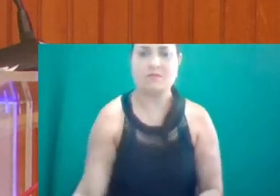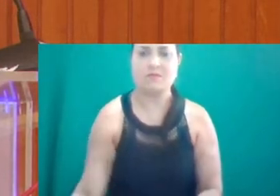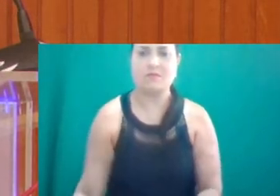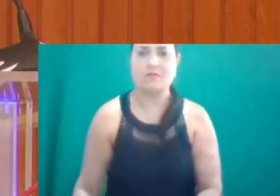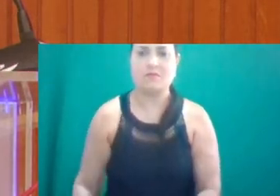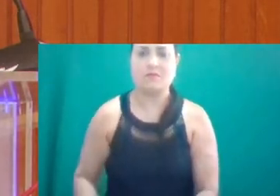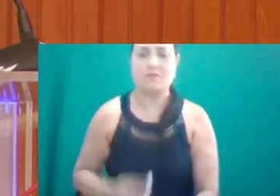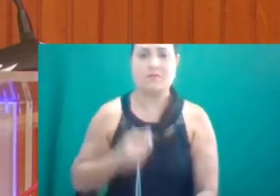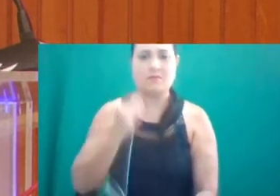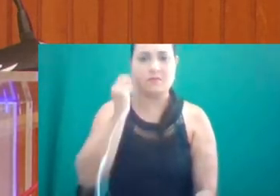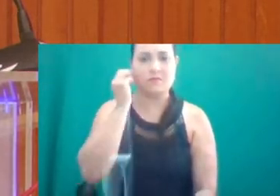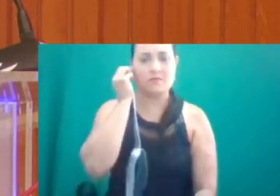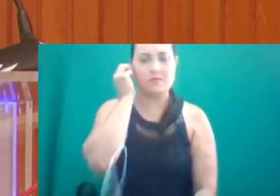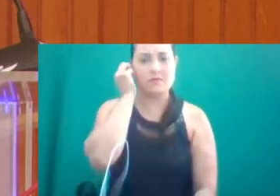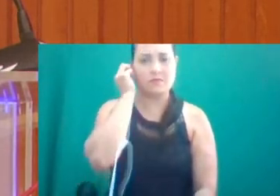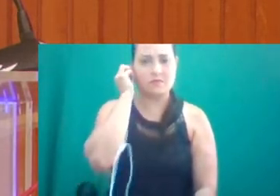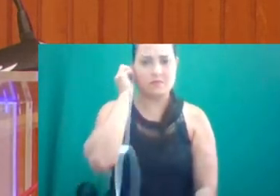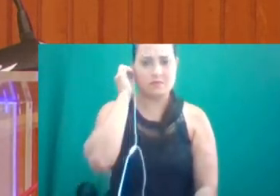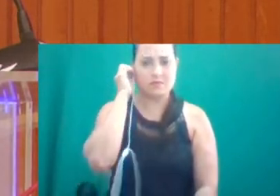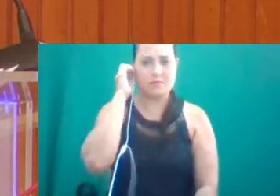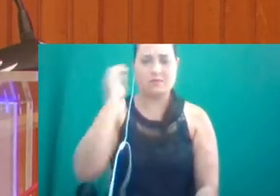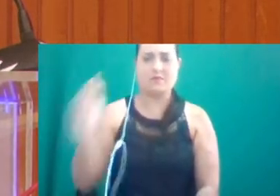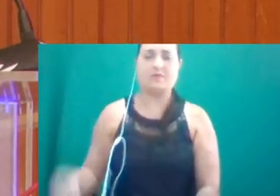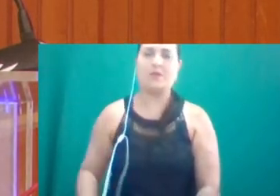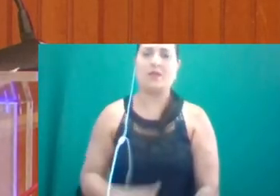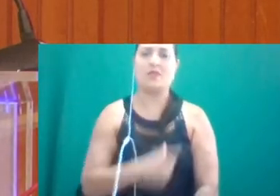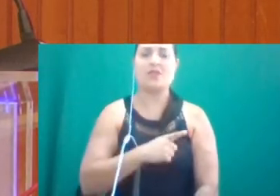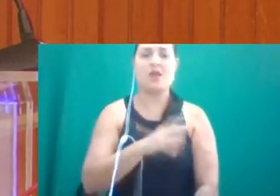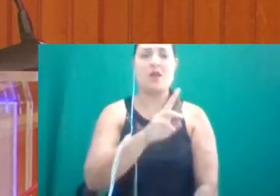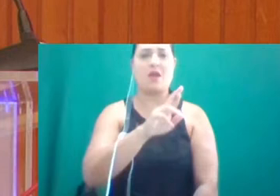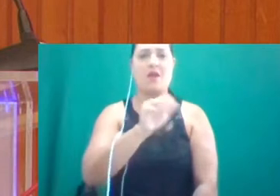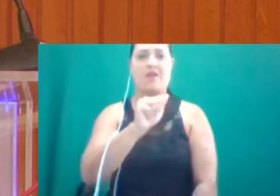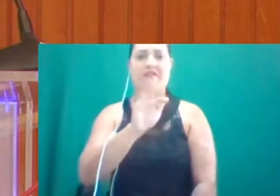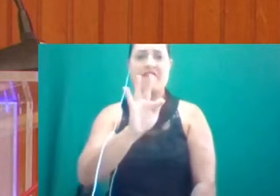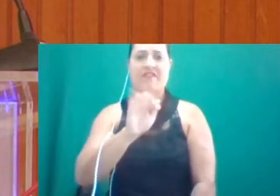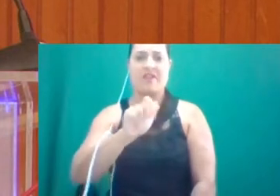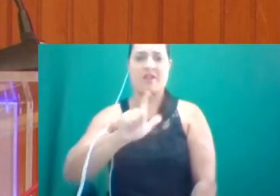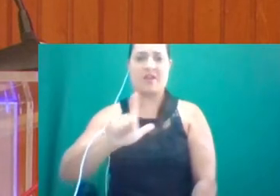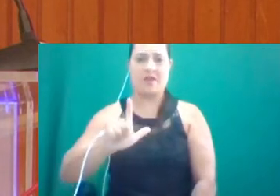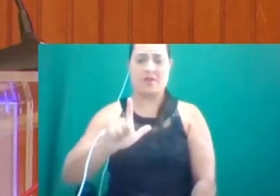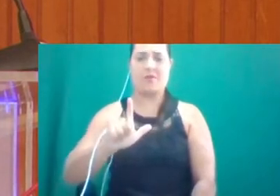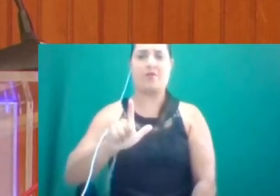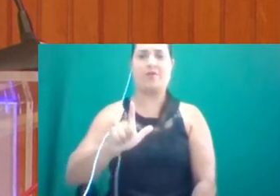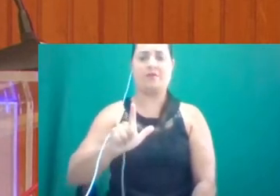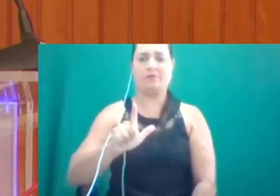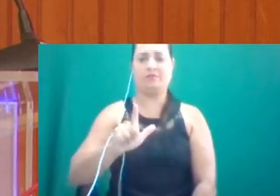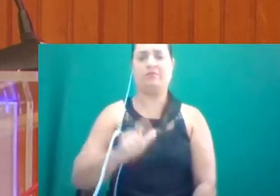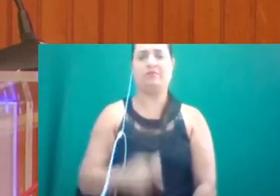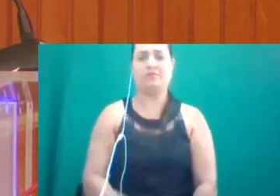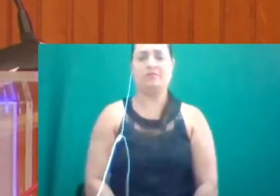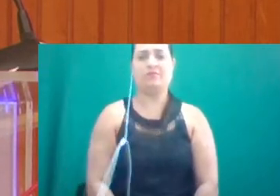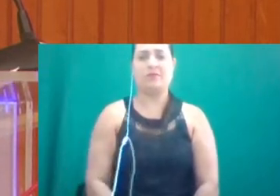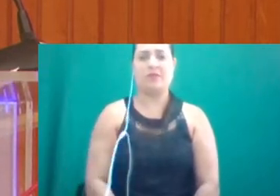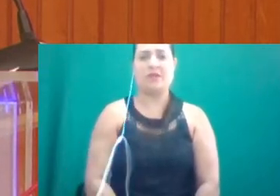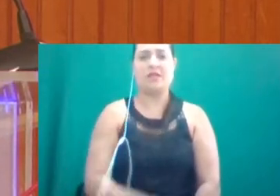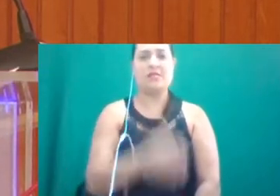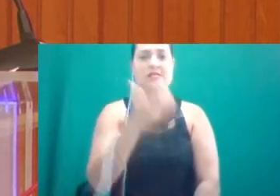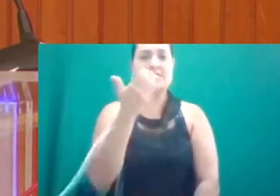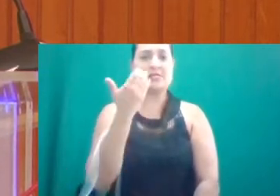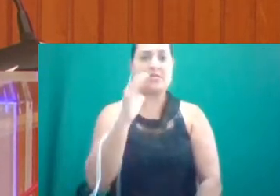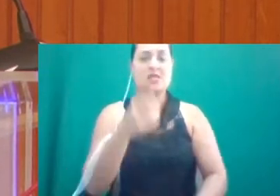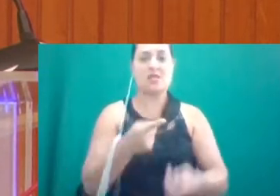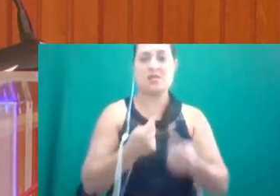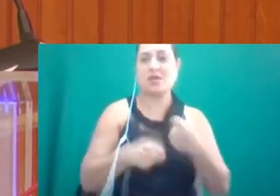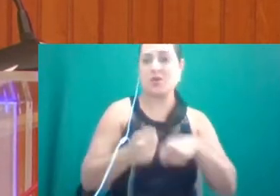Bacharelado em Engenharia Agrícola e Ambiental, Talita Xavier Gouveia. Bacharelado em Engenharia